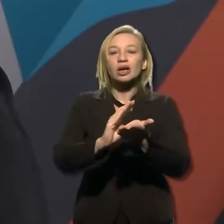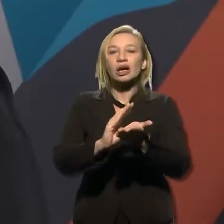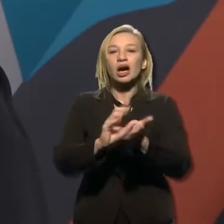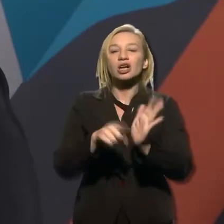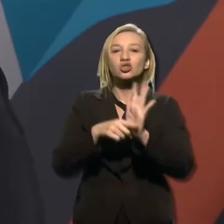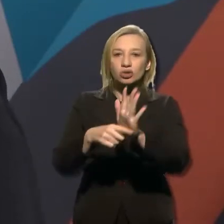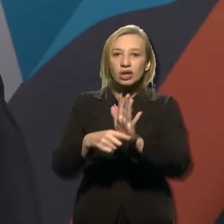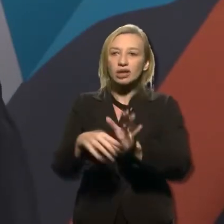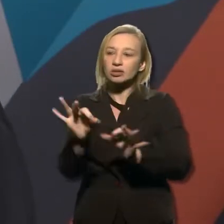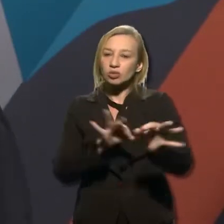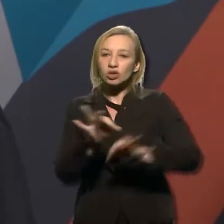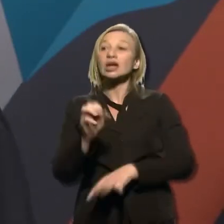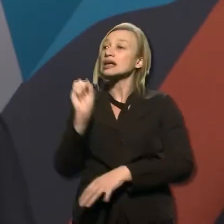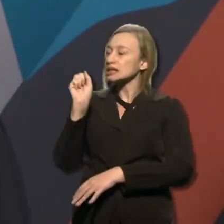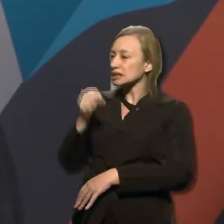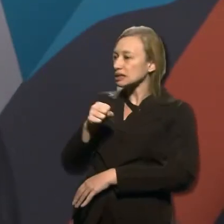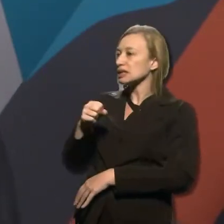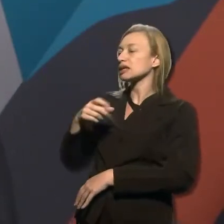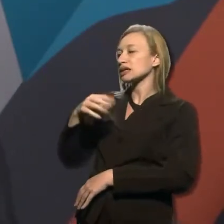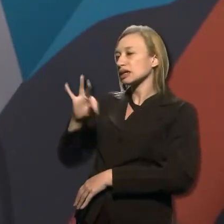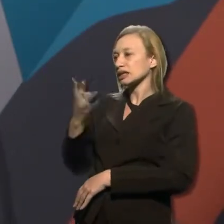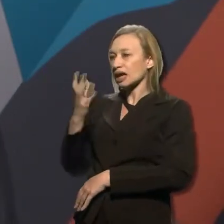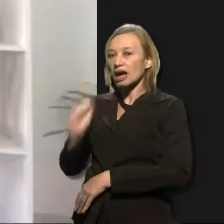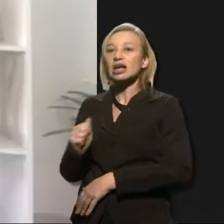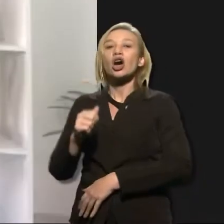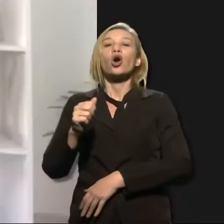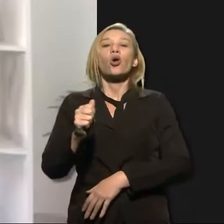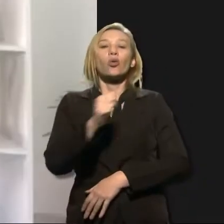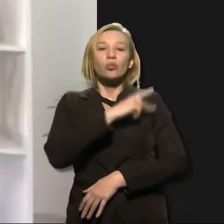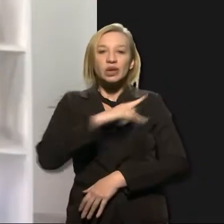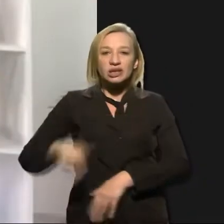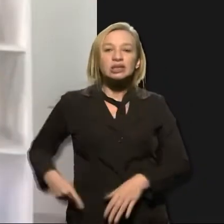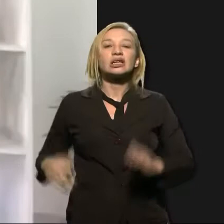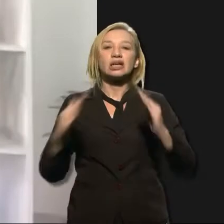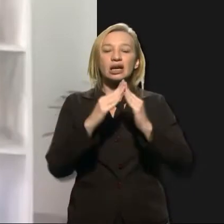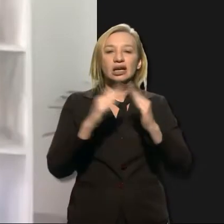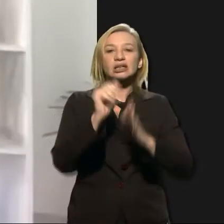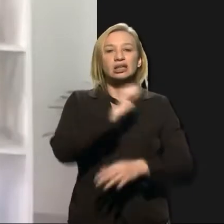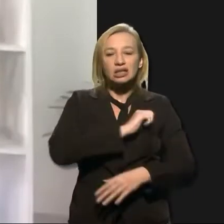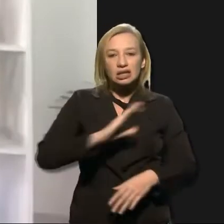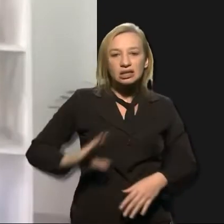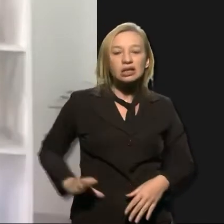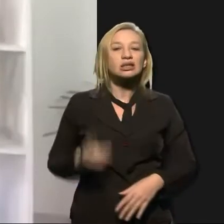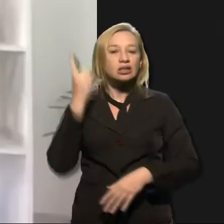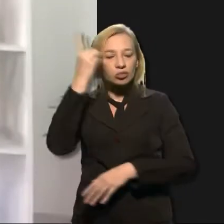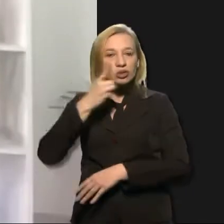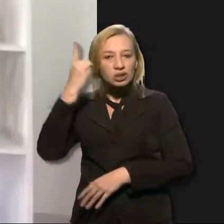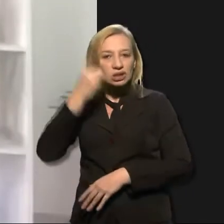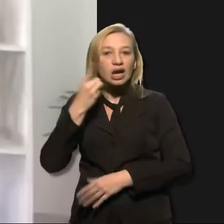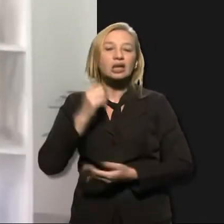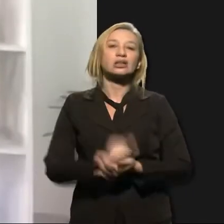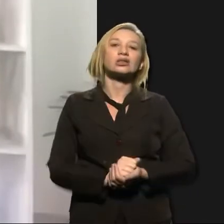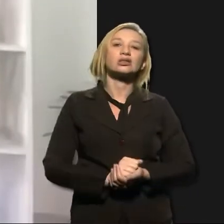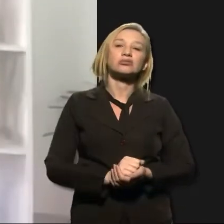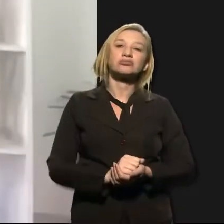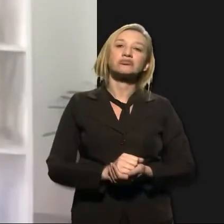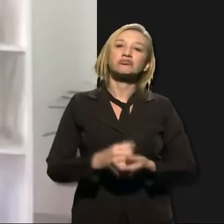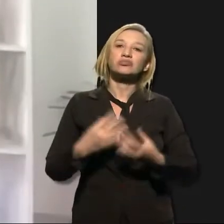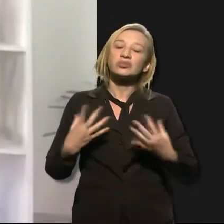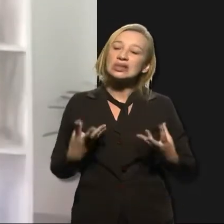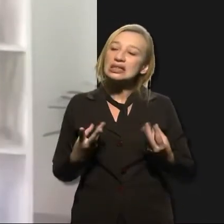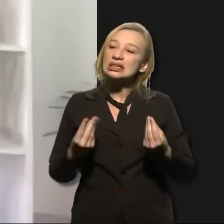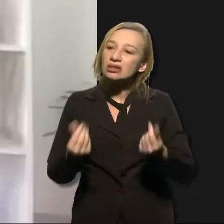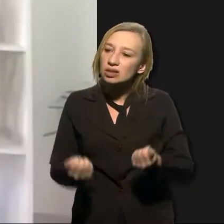ajudar com recursos para a implantação desse plano, né? Exatamente, Natália. O presidente da casa, o deputado